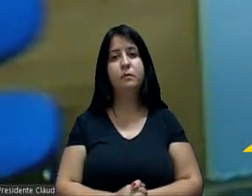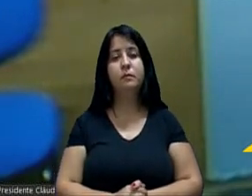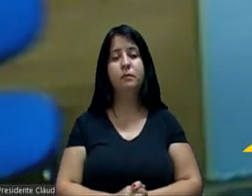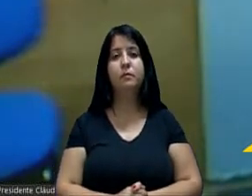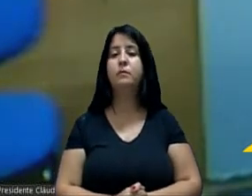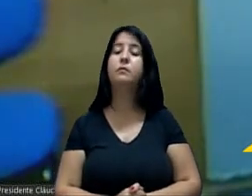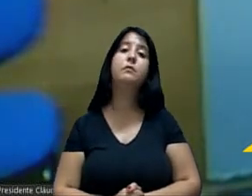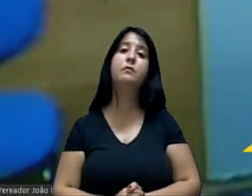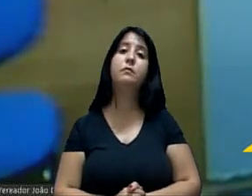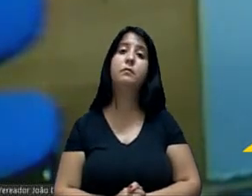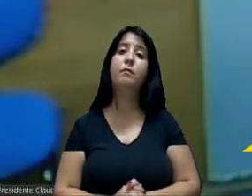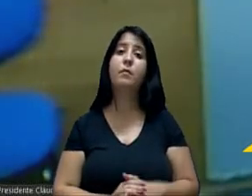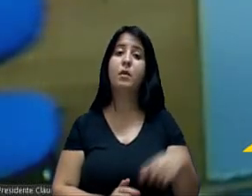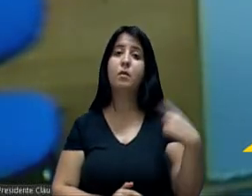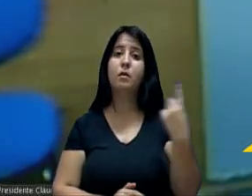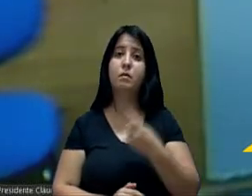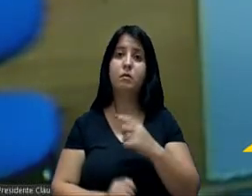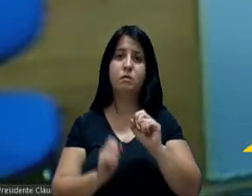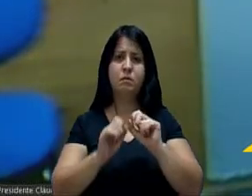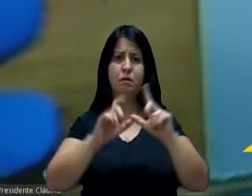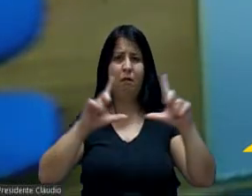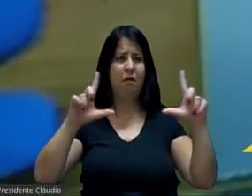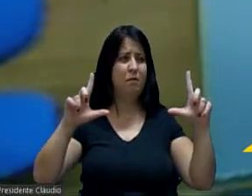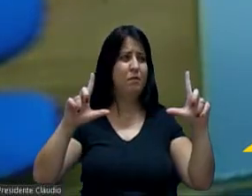Só que nós estamos com a tela tudo.